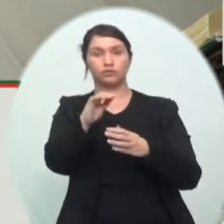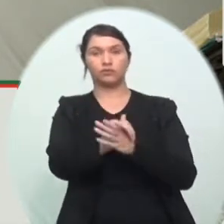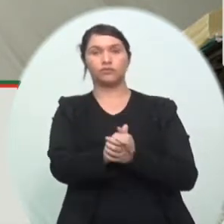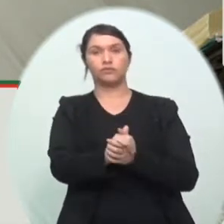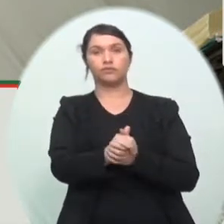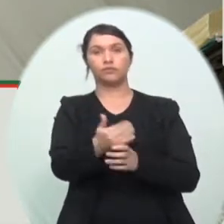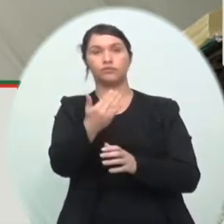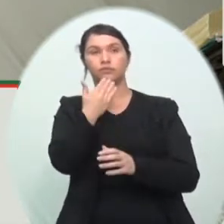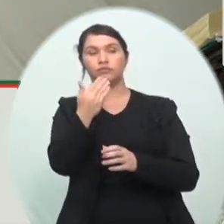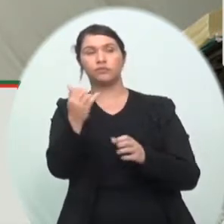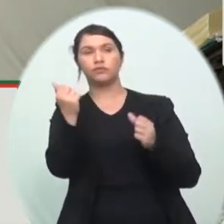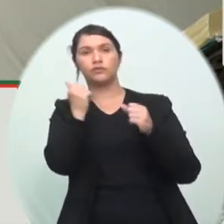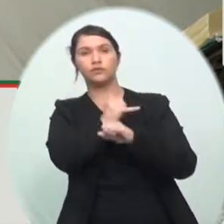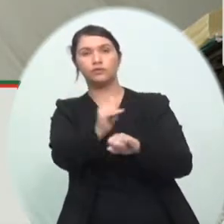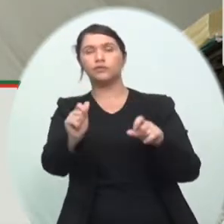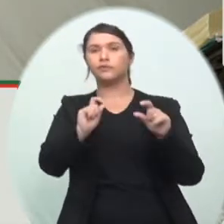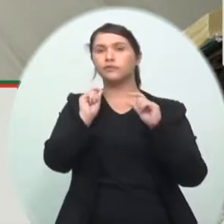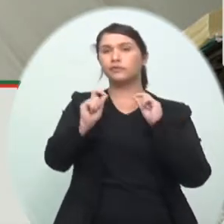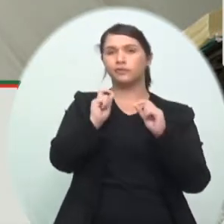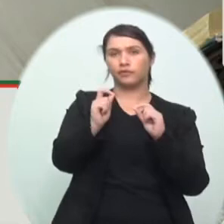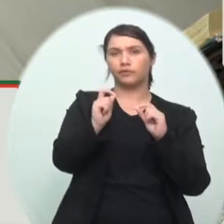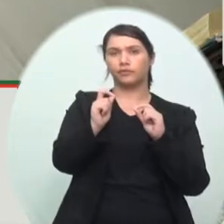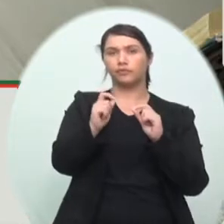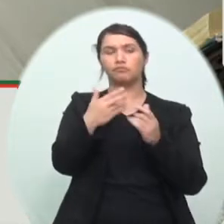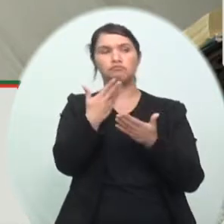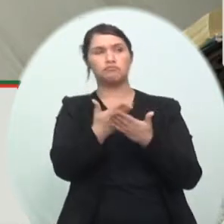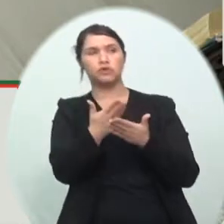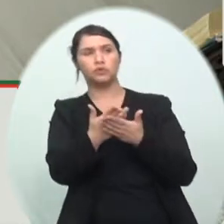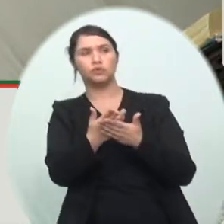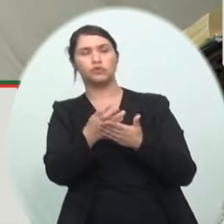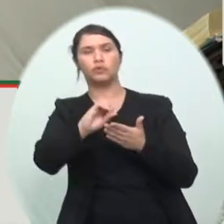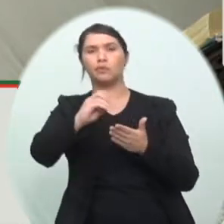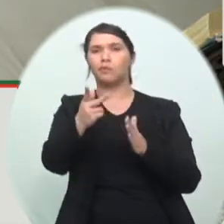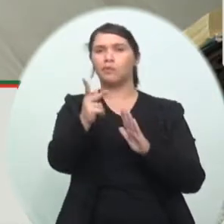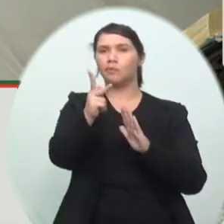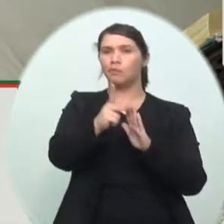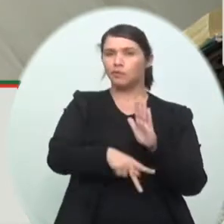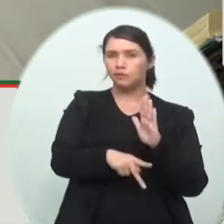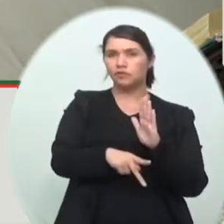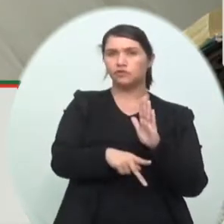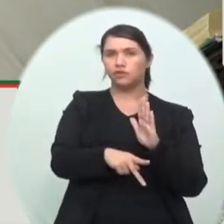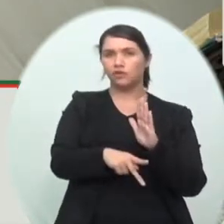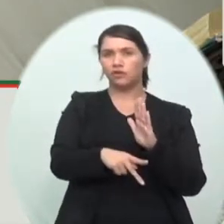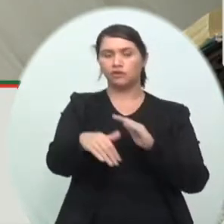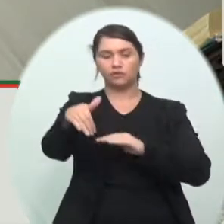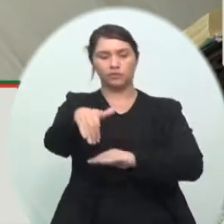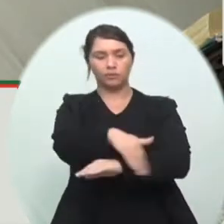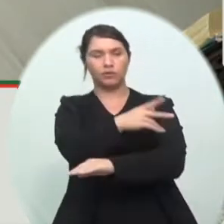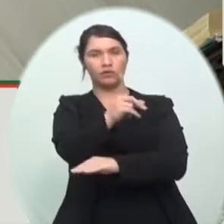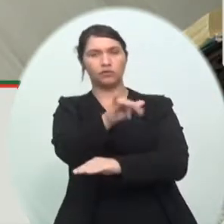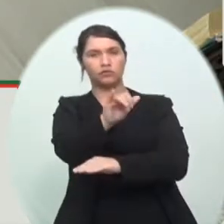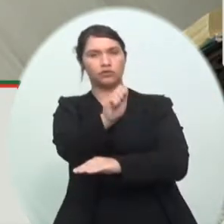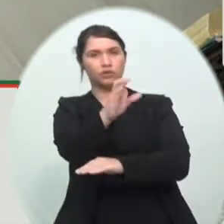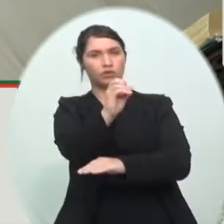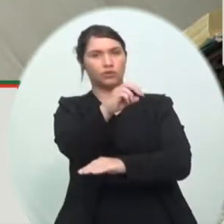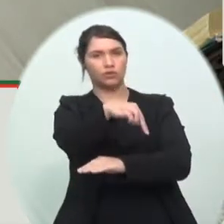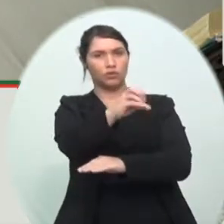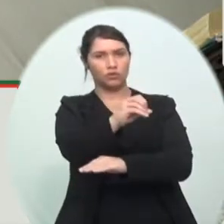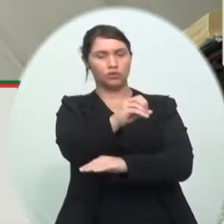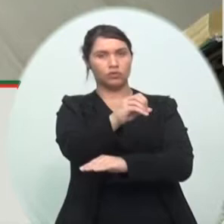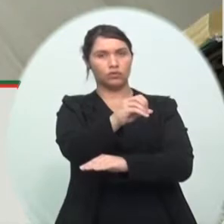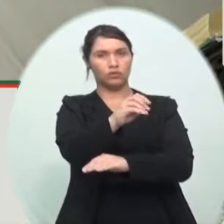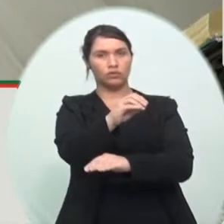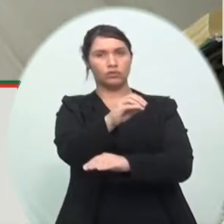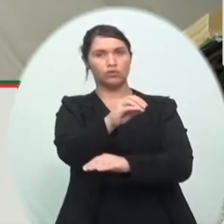para que ele informe essa Casa Legislativa se existe algum estudo ou projeto para a pavimentação da rua Giacomo Tomé, localizado no